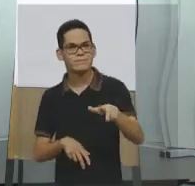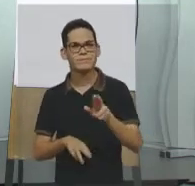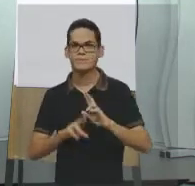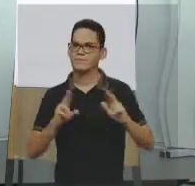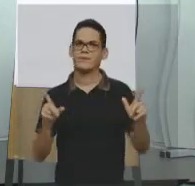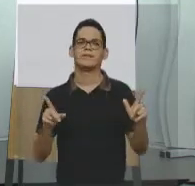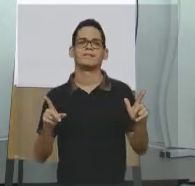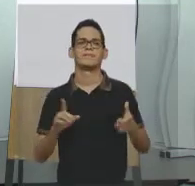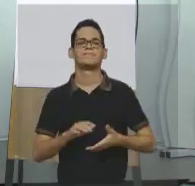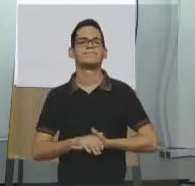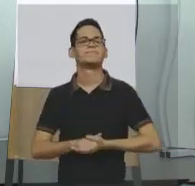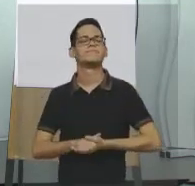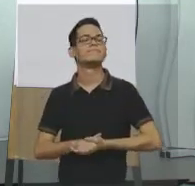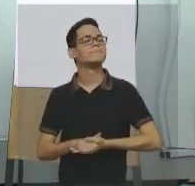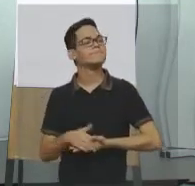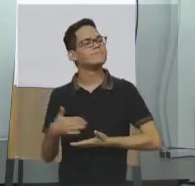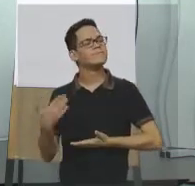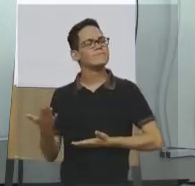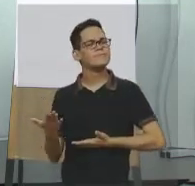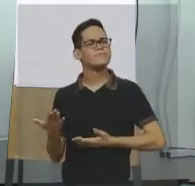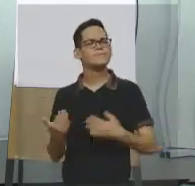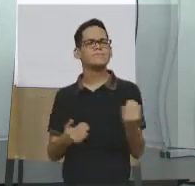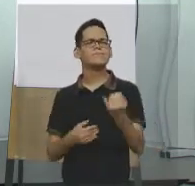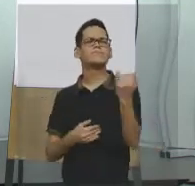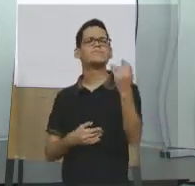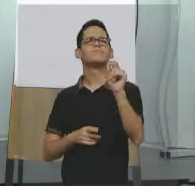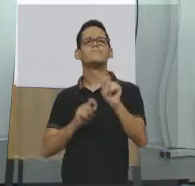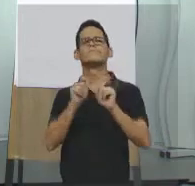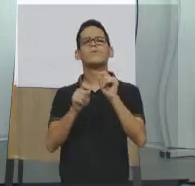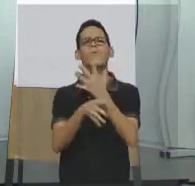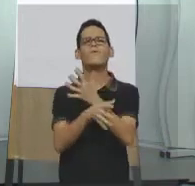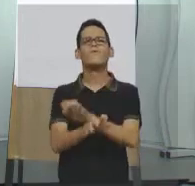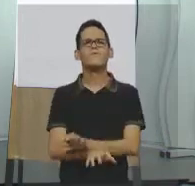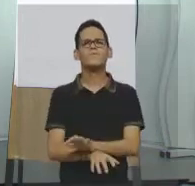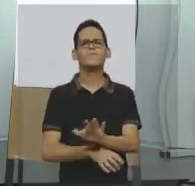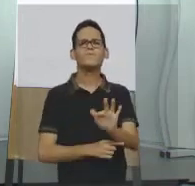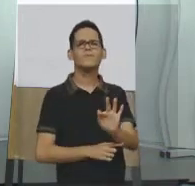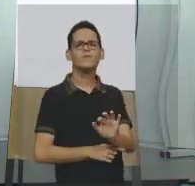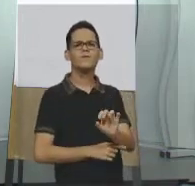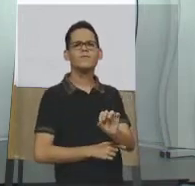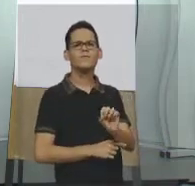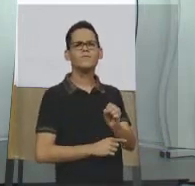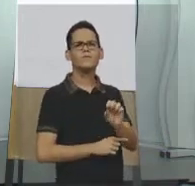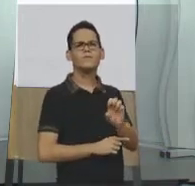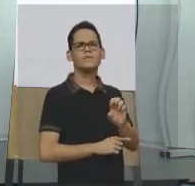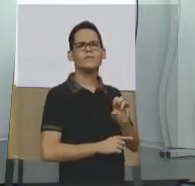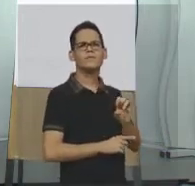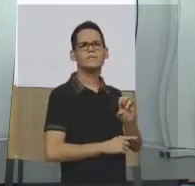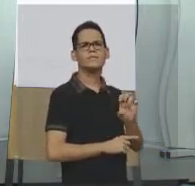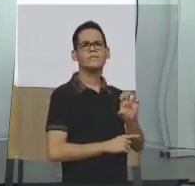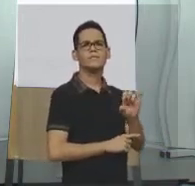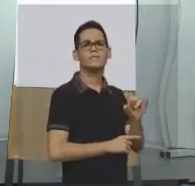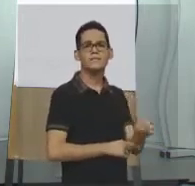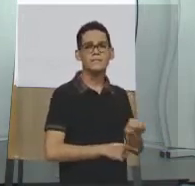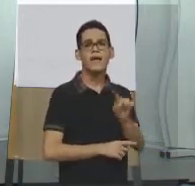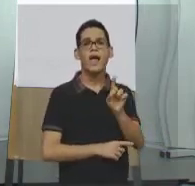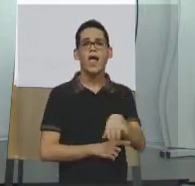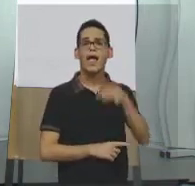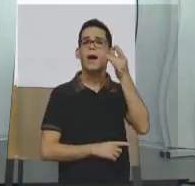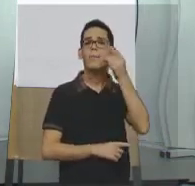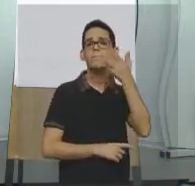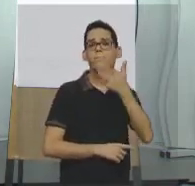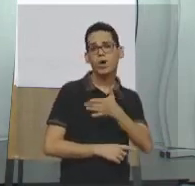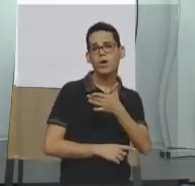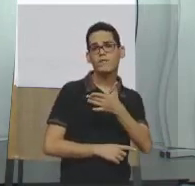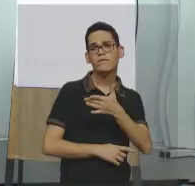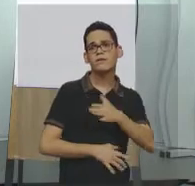outro? Não. Então, qual a importância dos fósseis? Os fósseis, então, eles são fortes indicativos de que